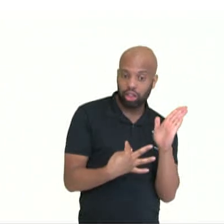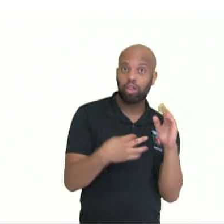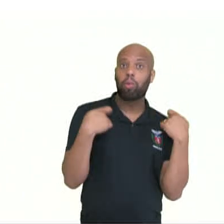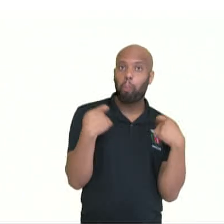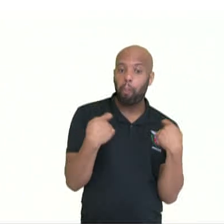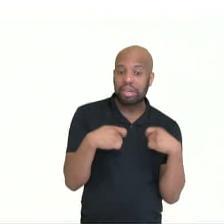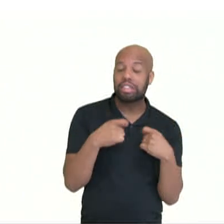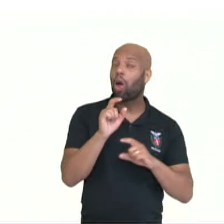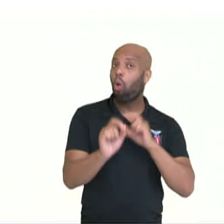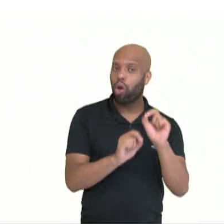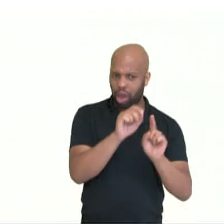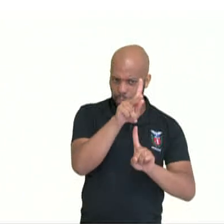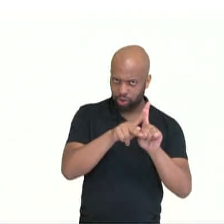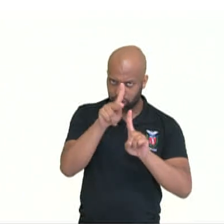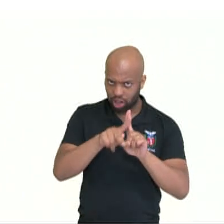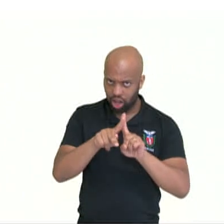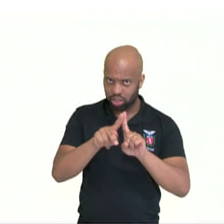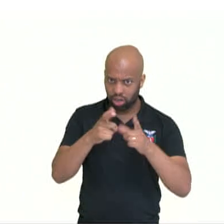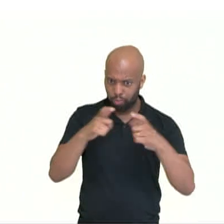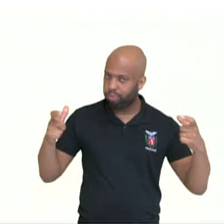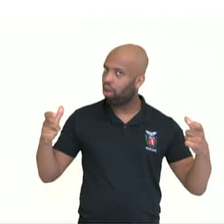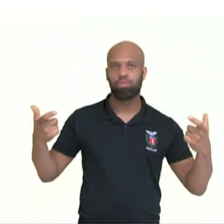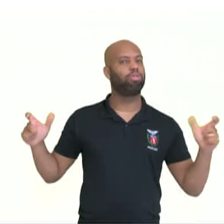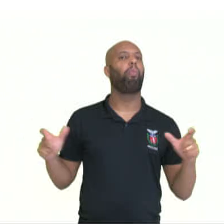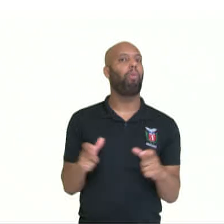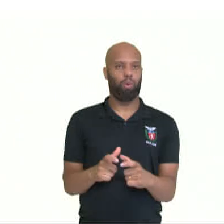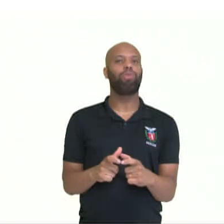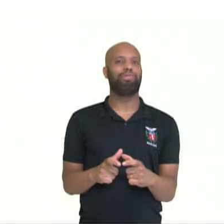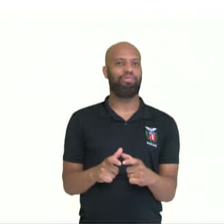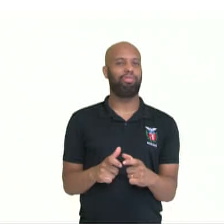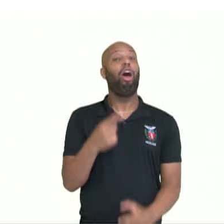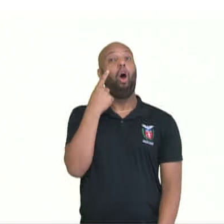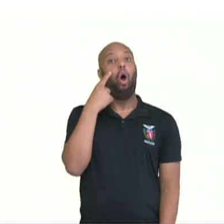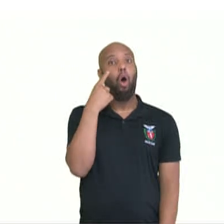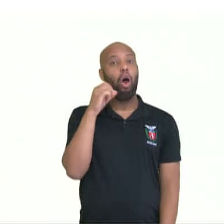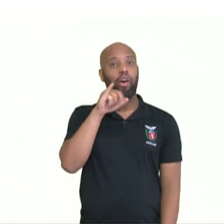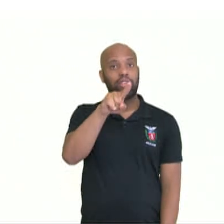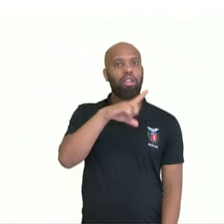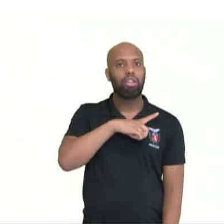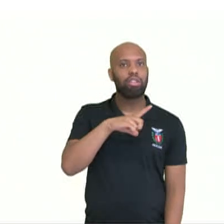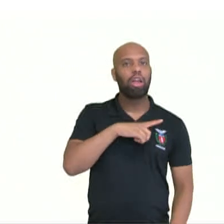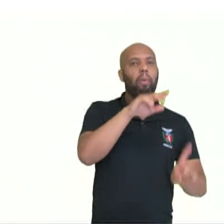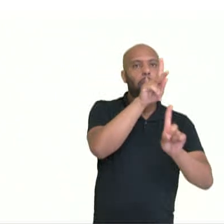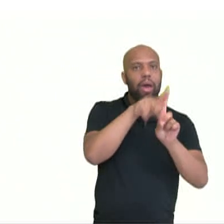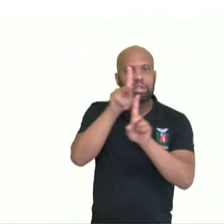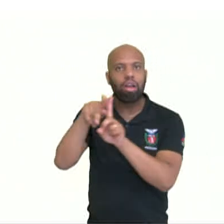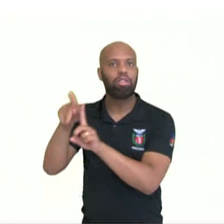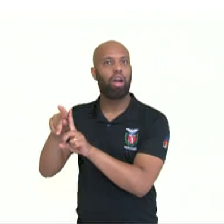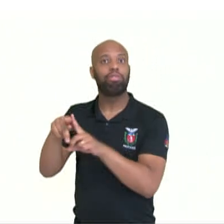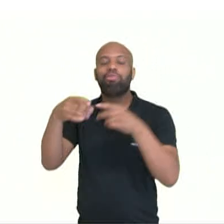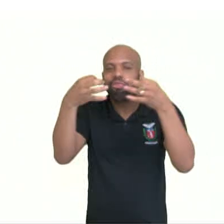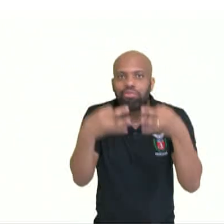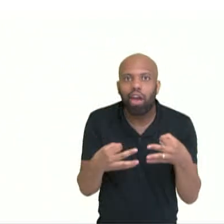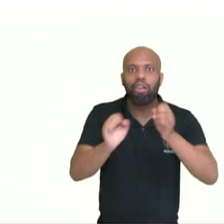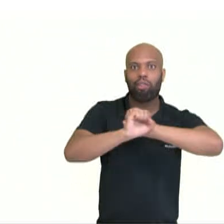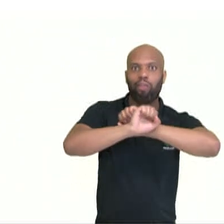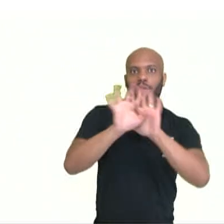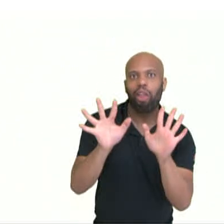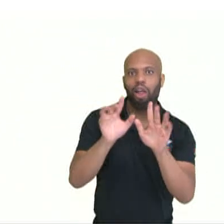Já pensou sobre a crônica? Bora lá escrever? O prof vai dar umas dicasinhas. Vem comigo.